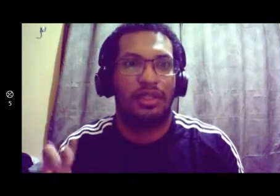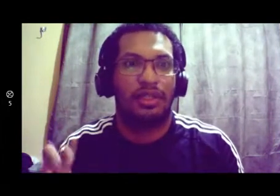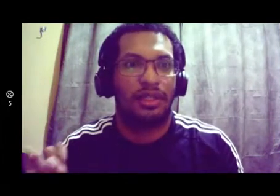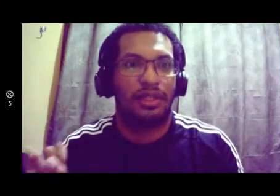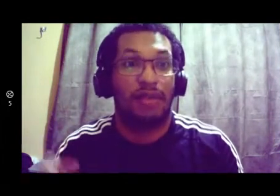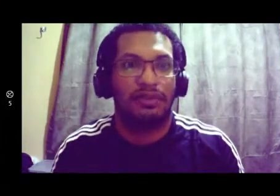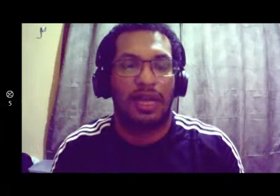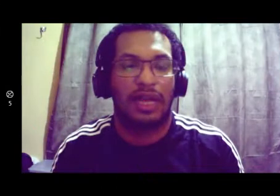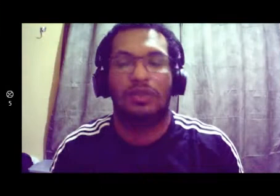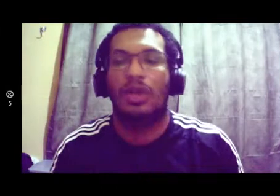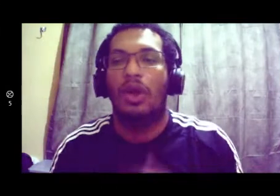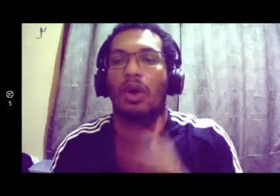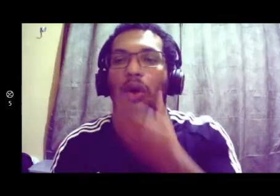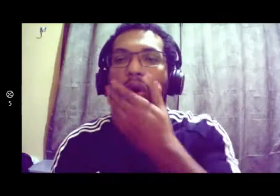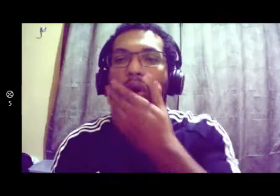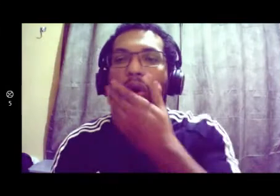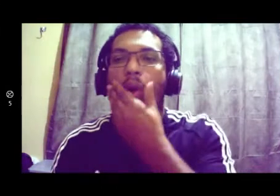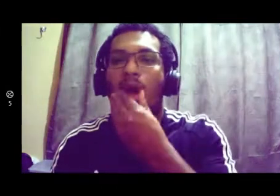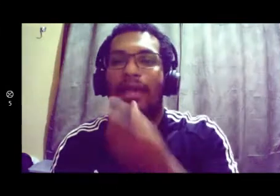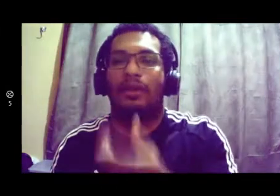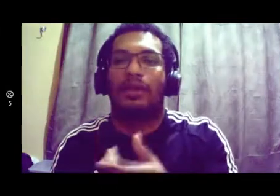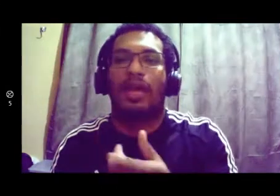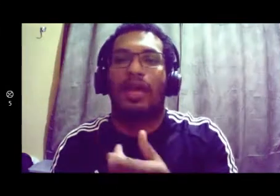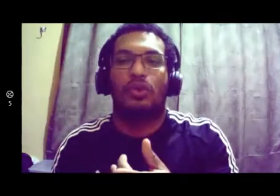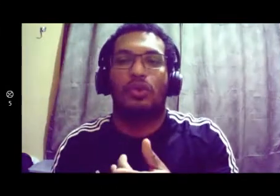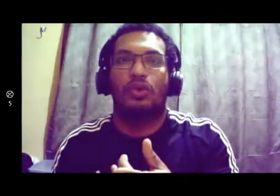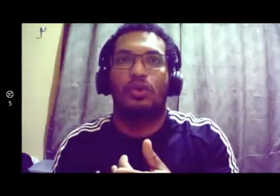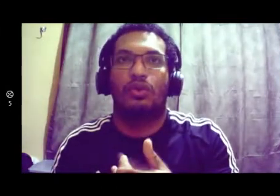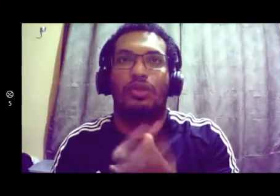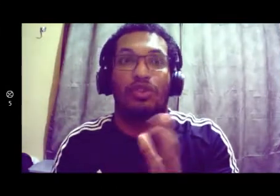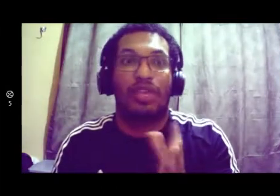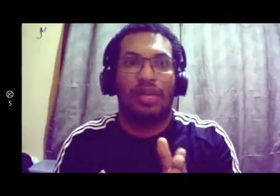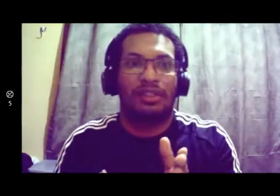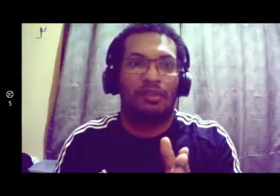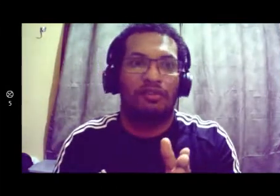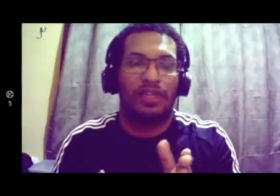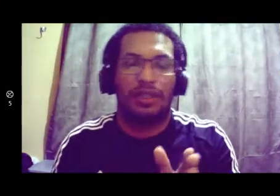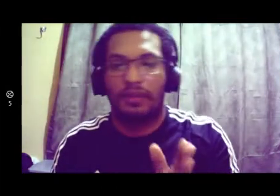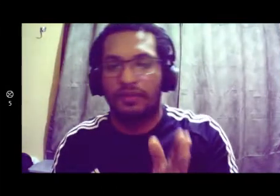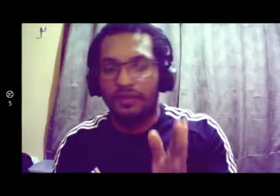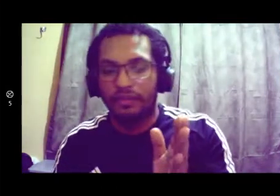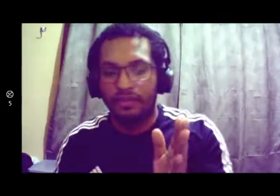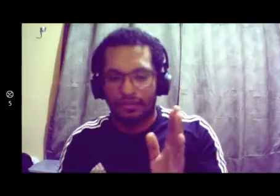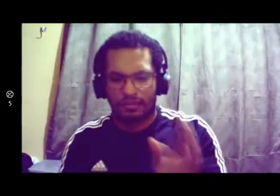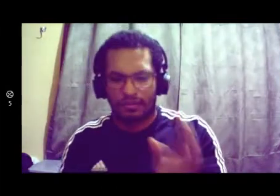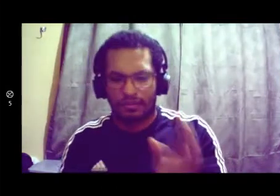né? Digitando, fica mais fácil. Ou, no caso do pessoal da educação física,